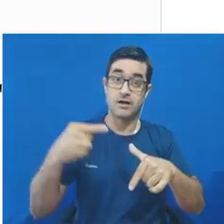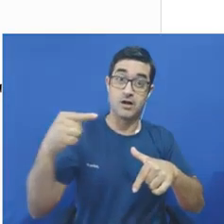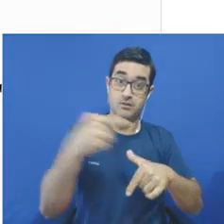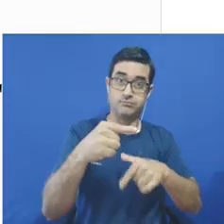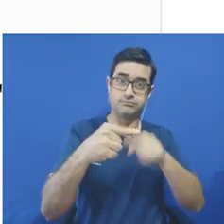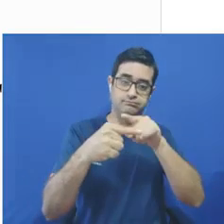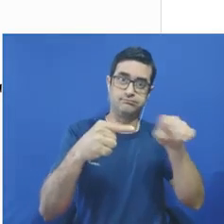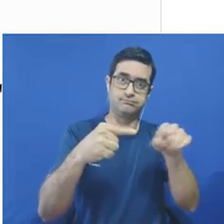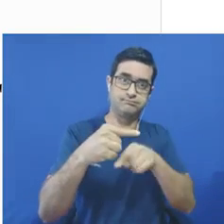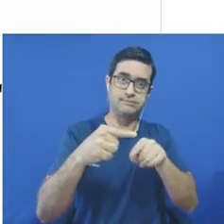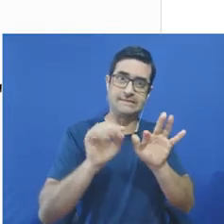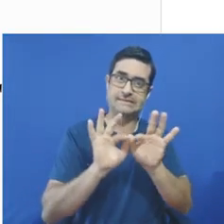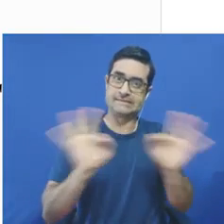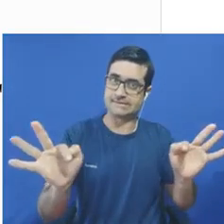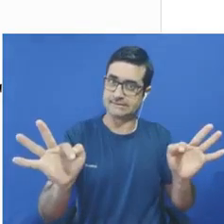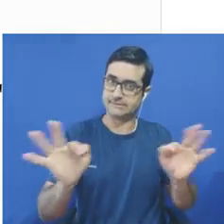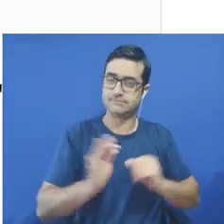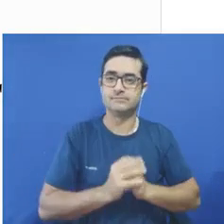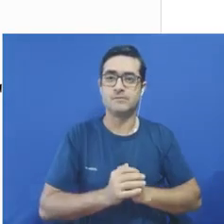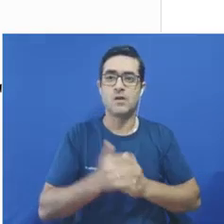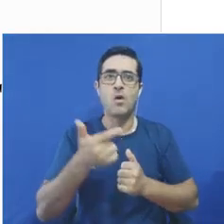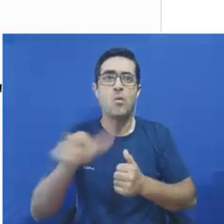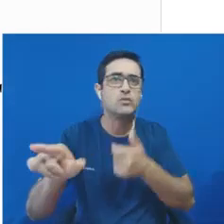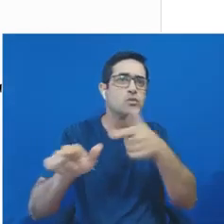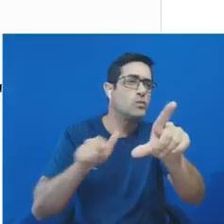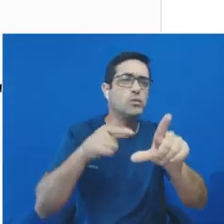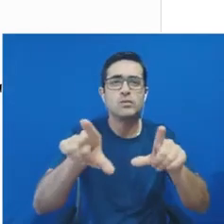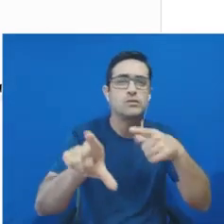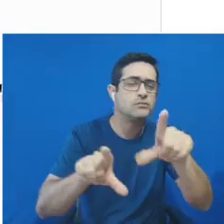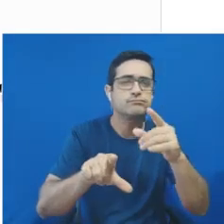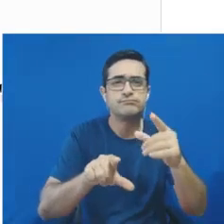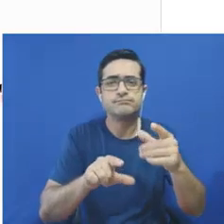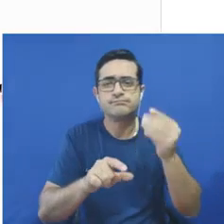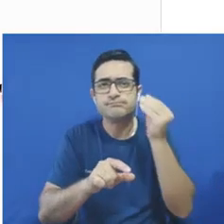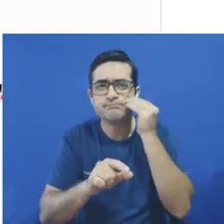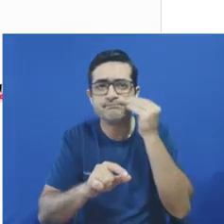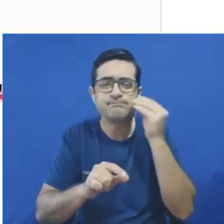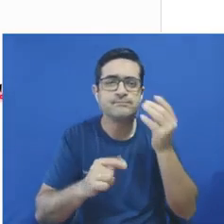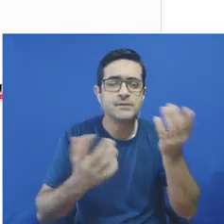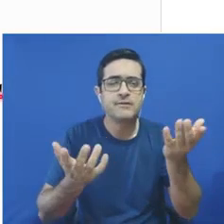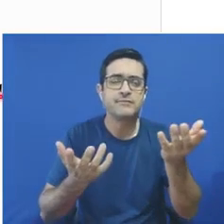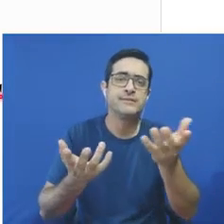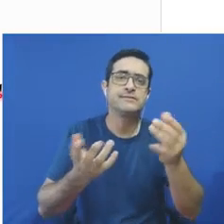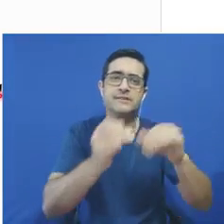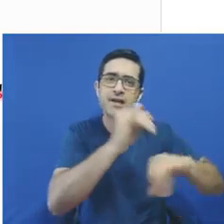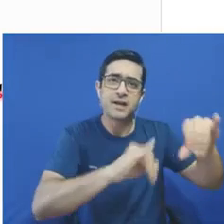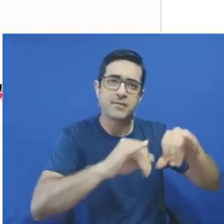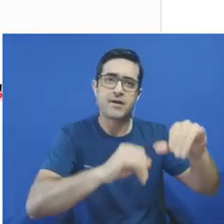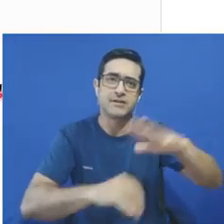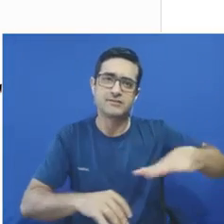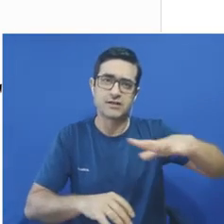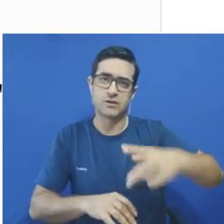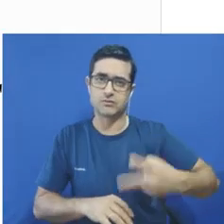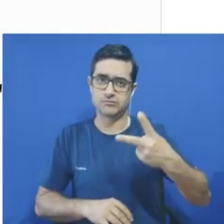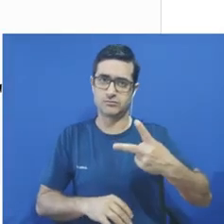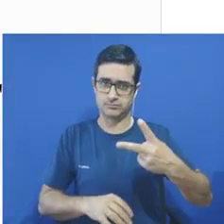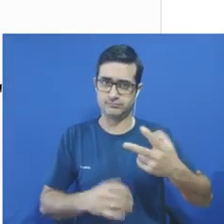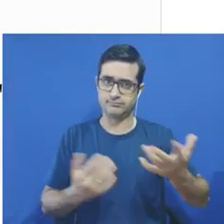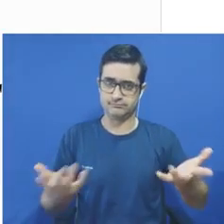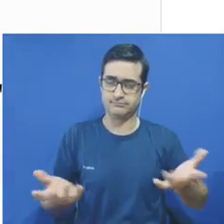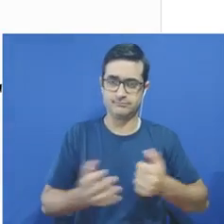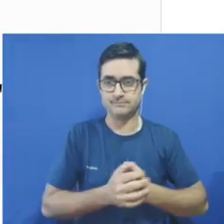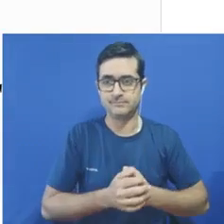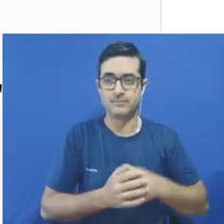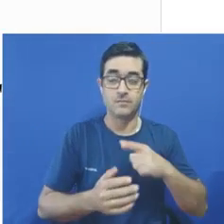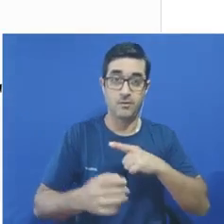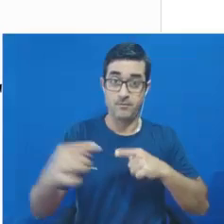por enquanto, mas outras setas vocês irão começar a trabalhar, por exemplo, quem faz Química Geral 2,